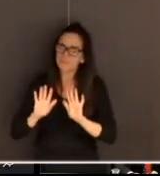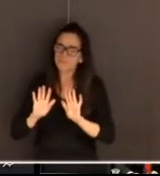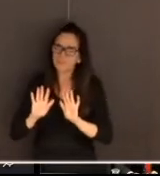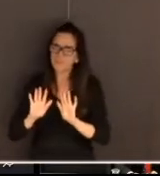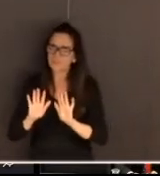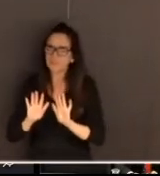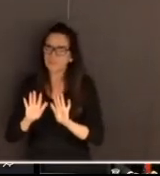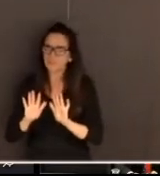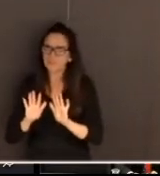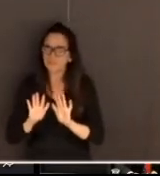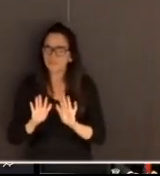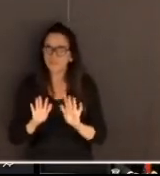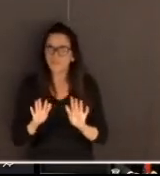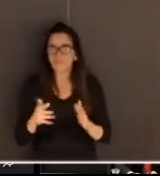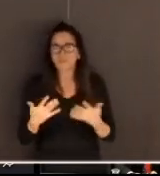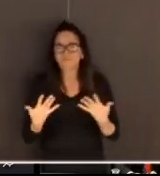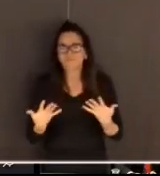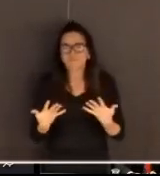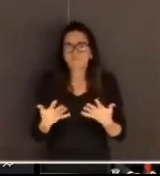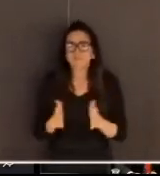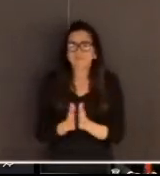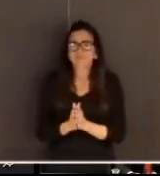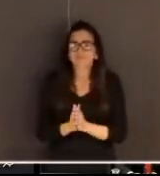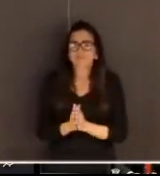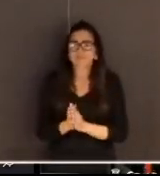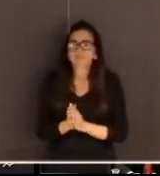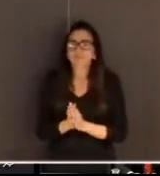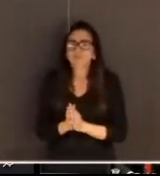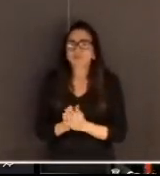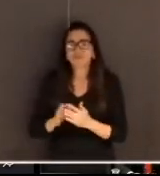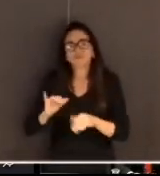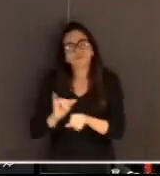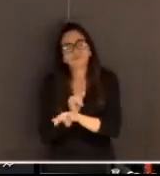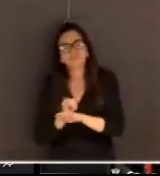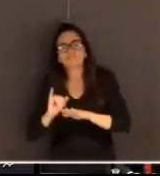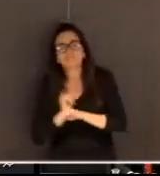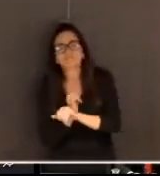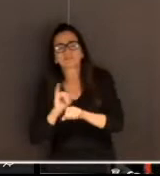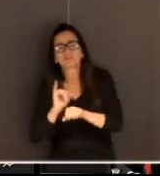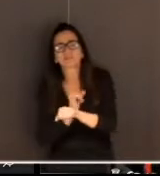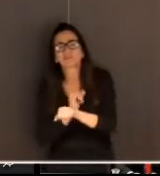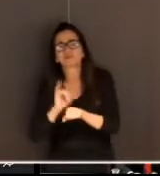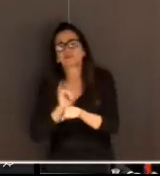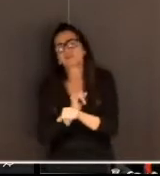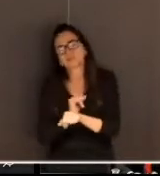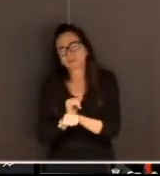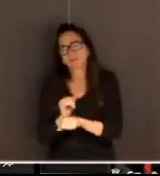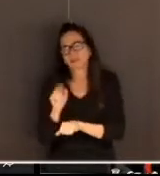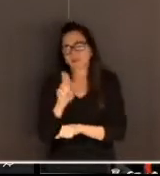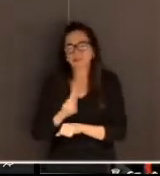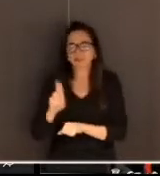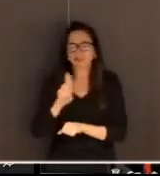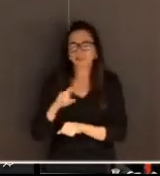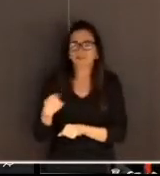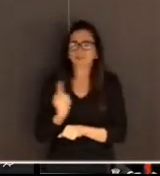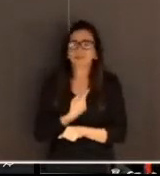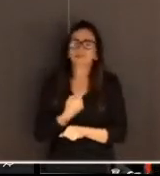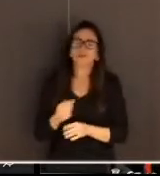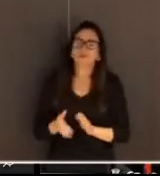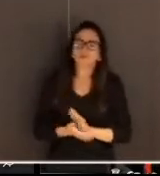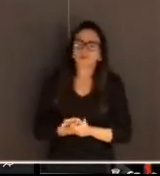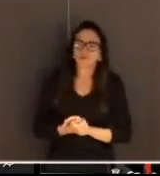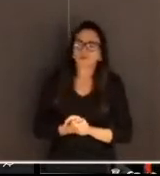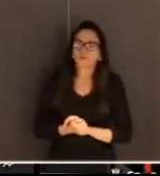Danilo falou de manhã, da litigação estratégica. Temos de ser pragmáticos. Agora,